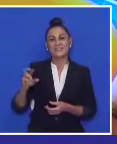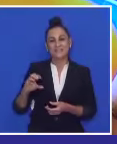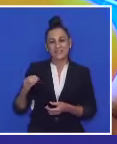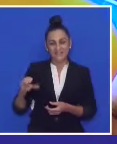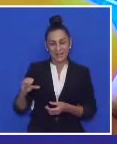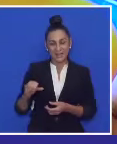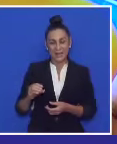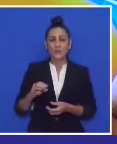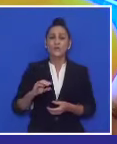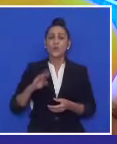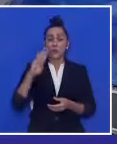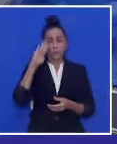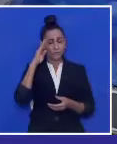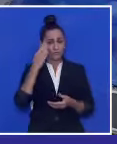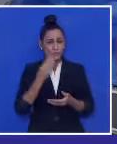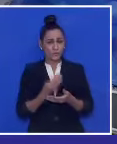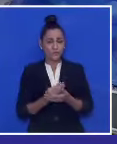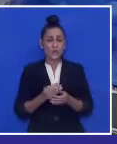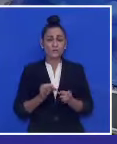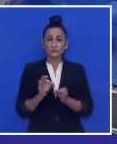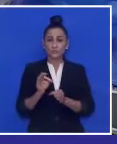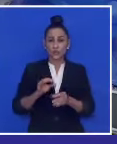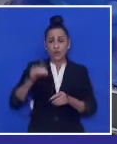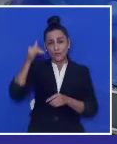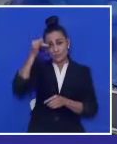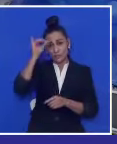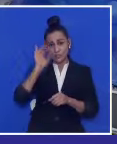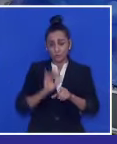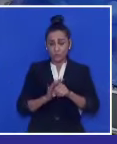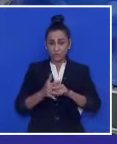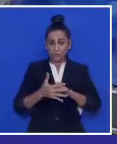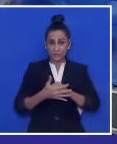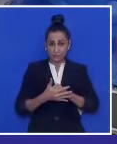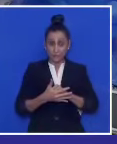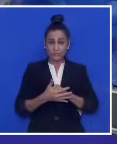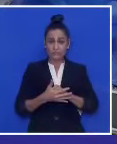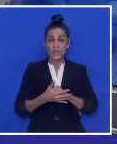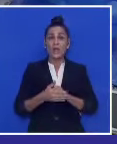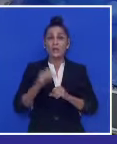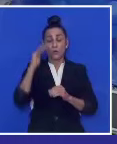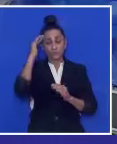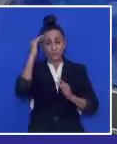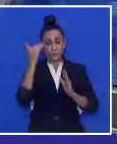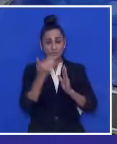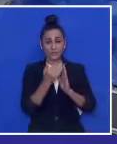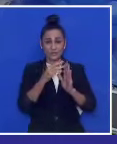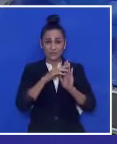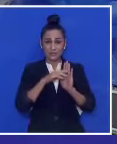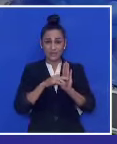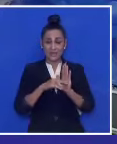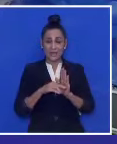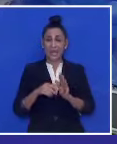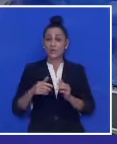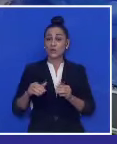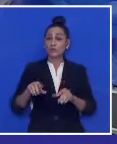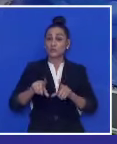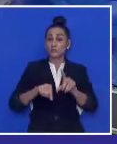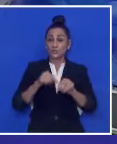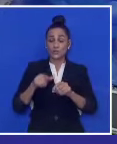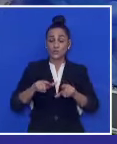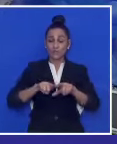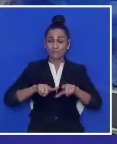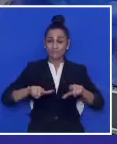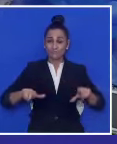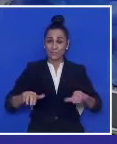R$ 695.666,77. Confirmando o compromisso da Caixa com as ações de prevenção ao Covid-19 e o coronavírus, comunicamos que o sorteio está sendo realizado